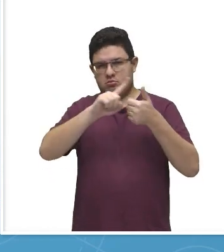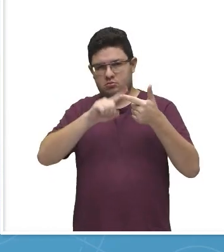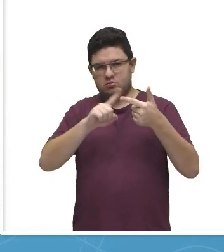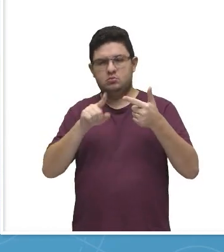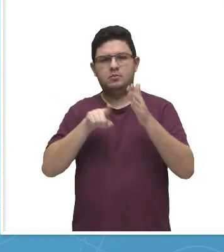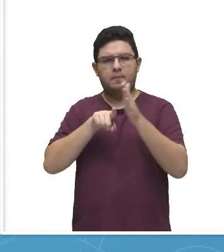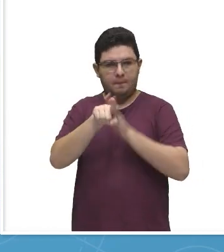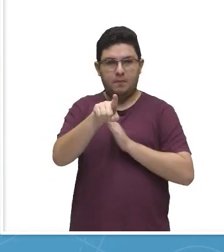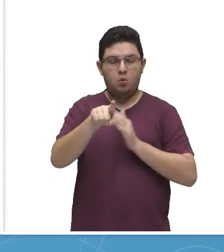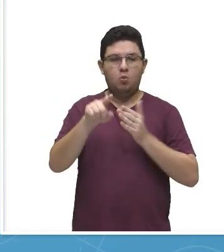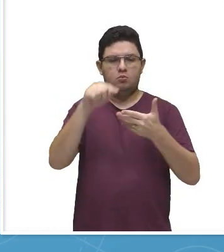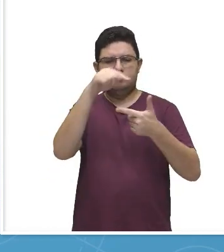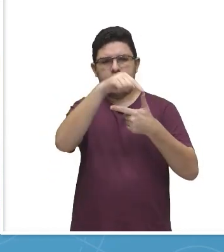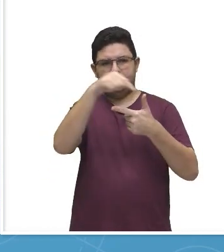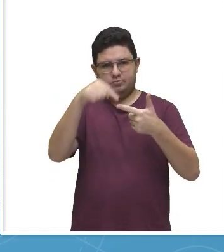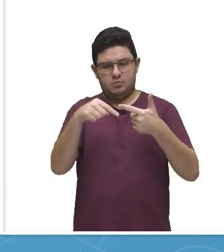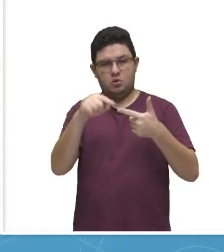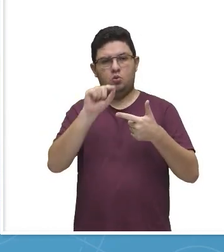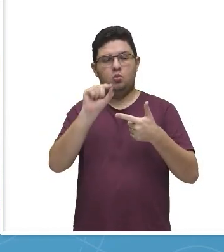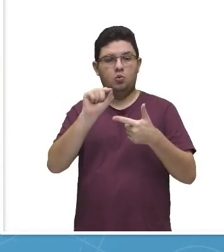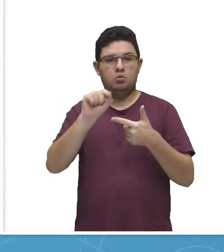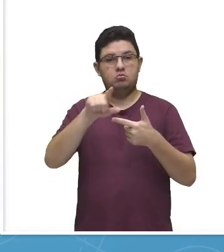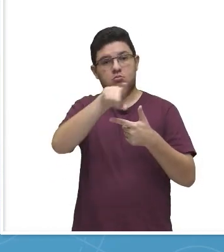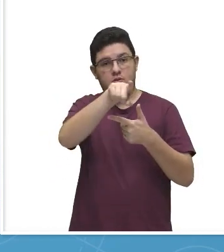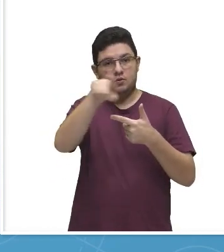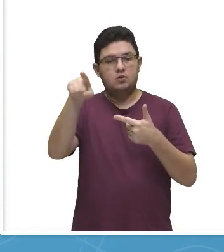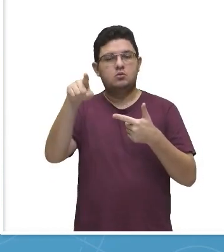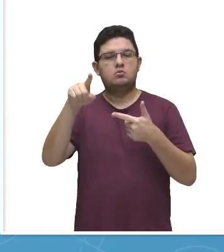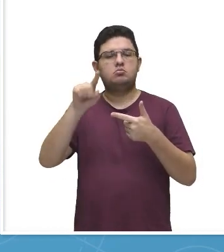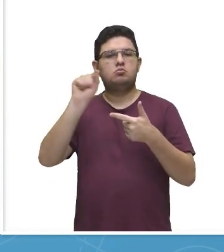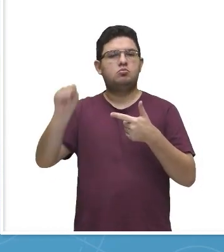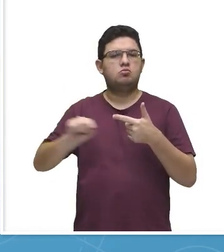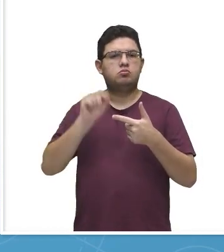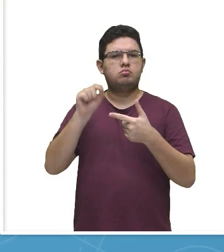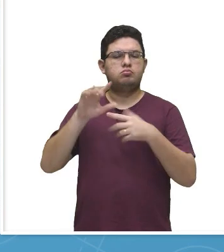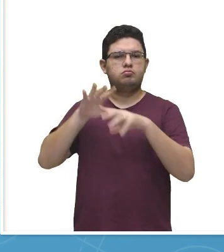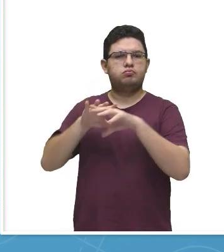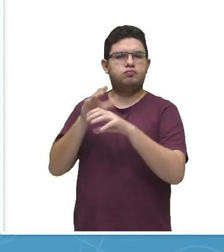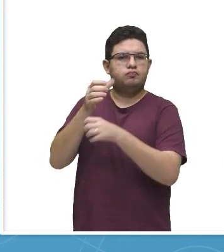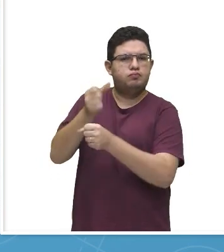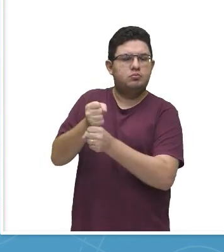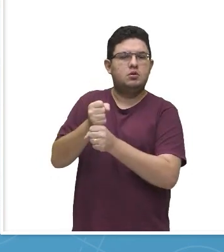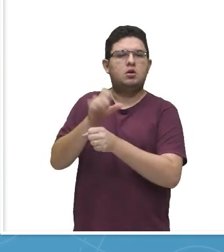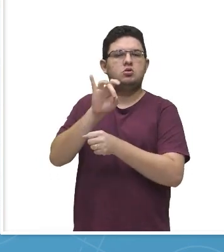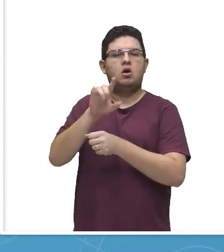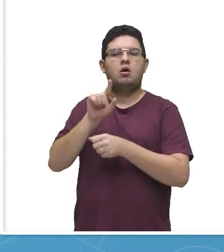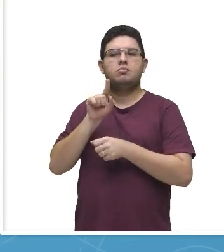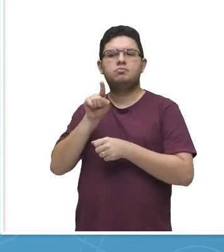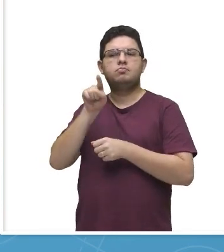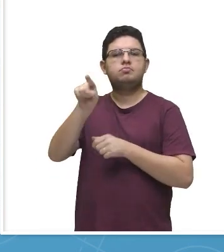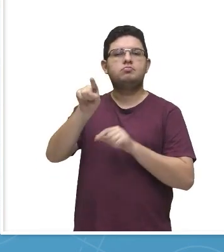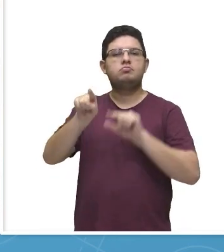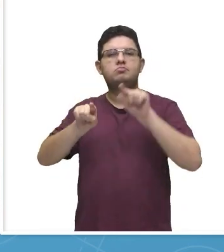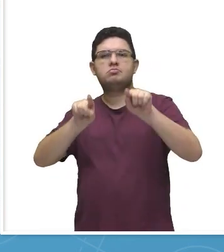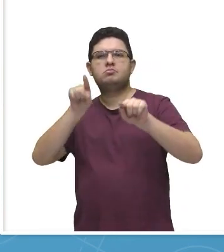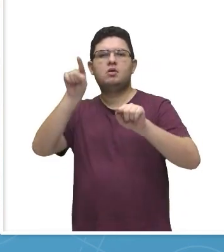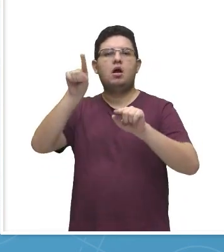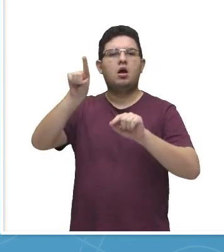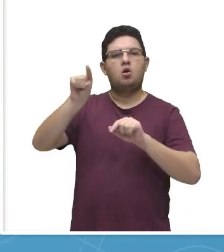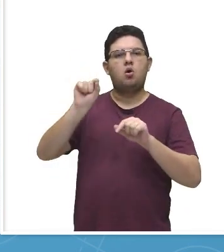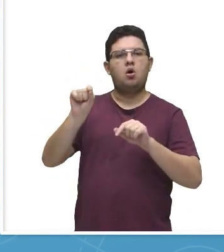segunda questão, são questões para que você desenvolva o cálculo, não para que você aponte, porque não é uma questão de múltipla escolha, é uma